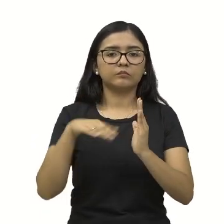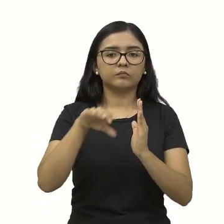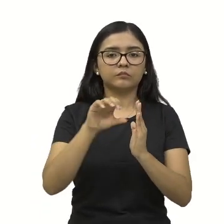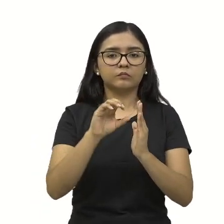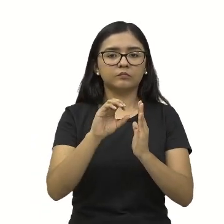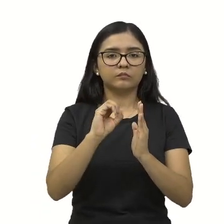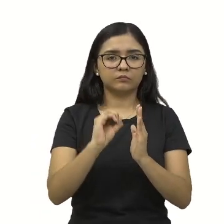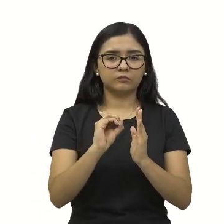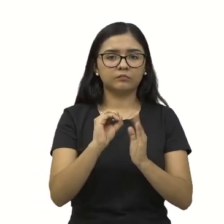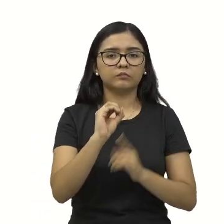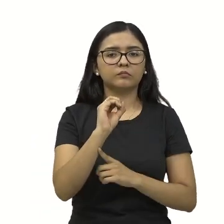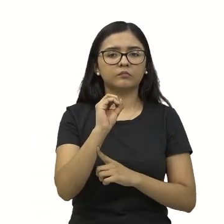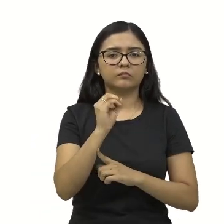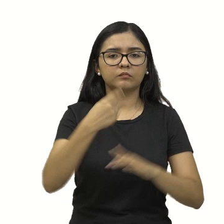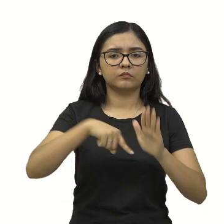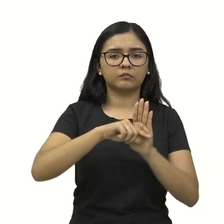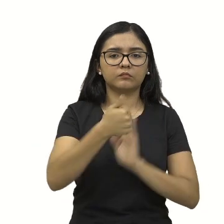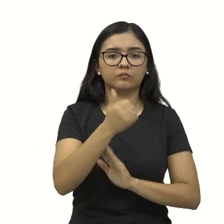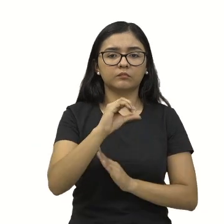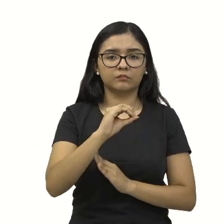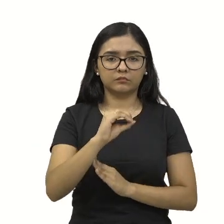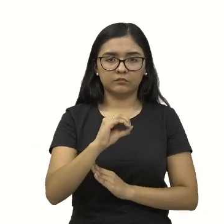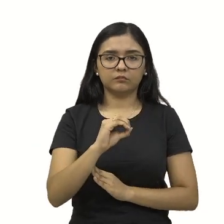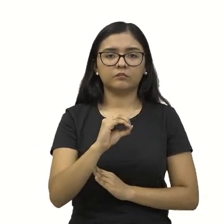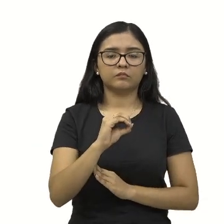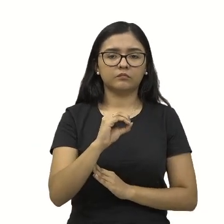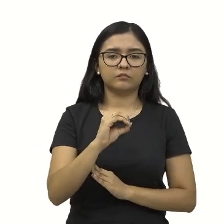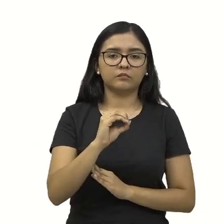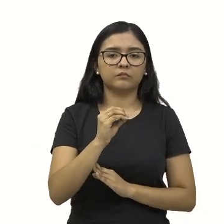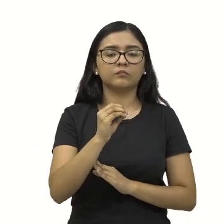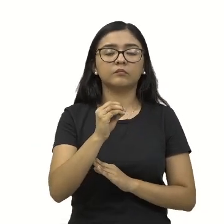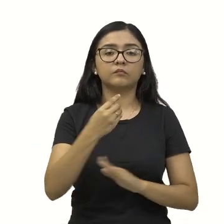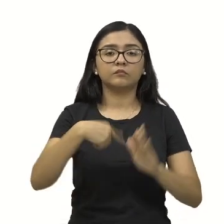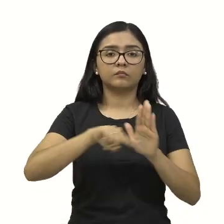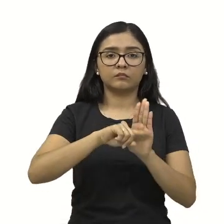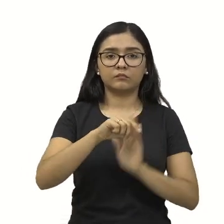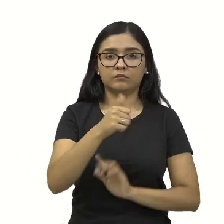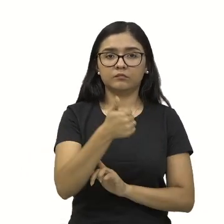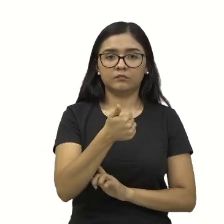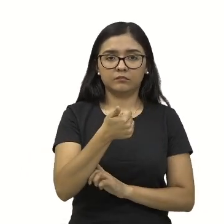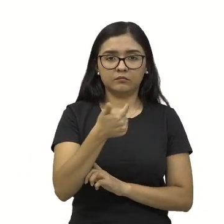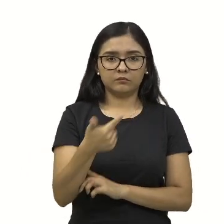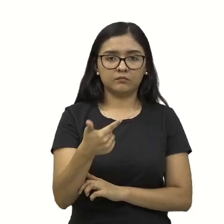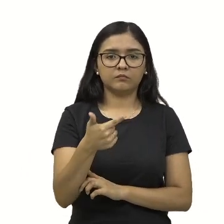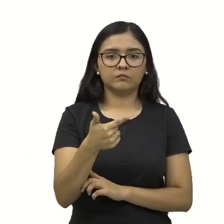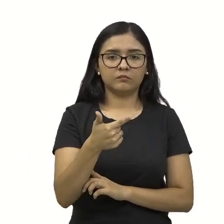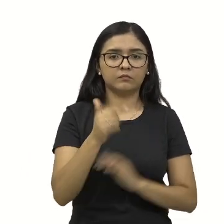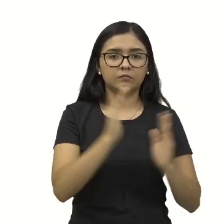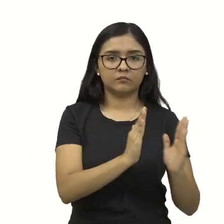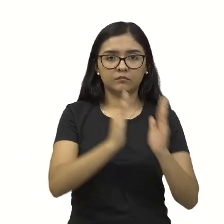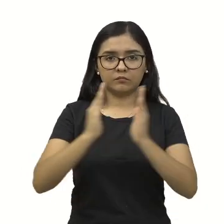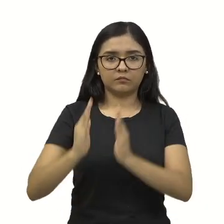0, menos 10, menos 12, próxima coluna 6,